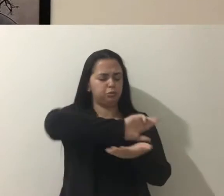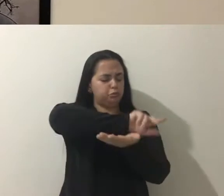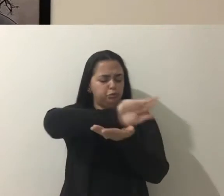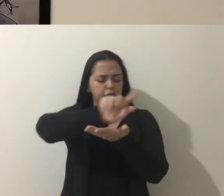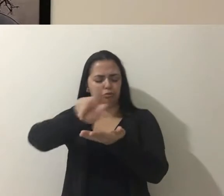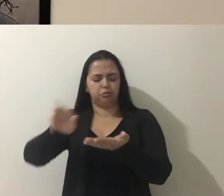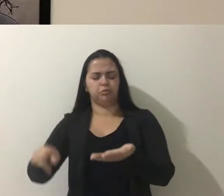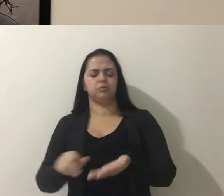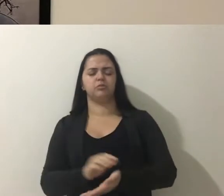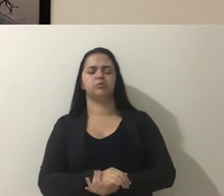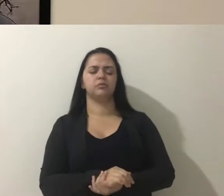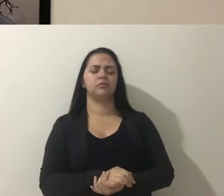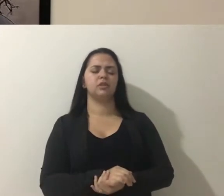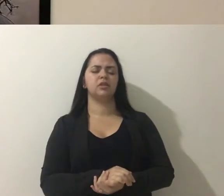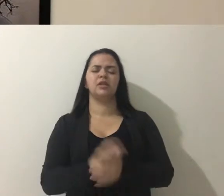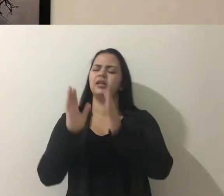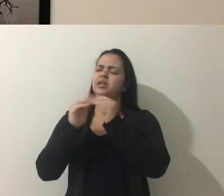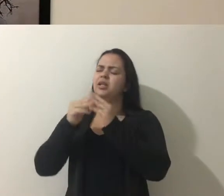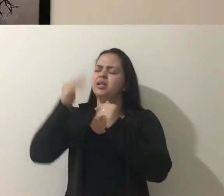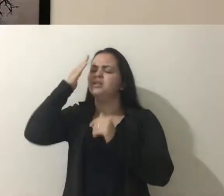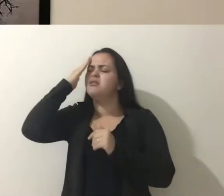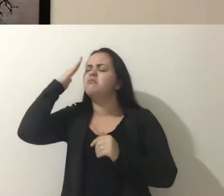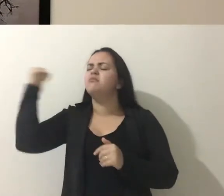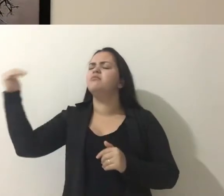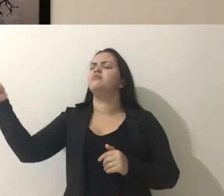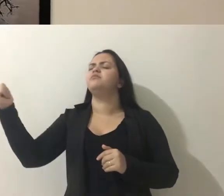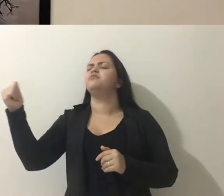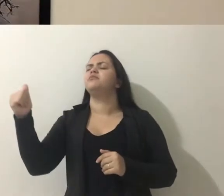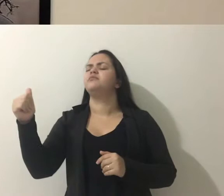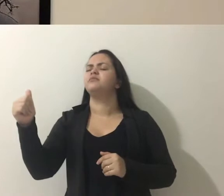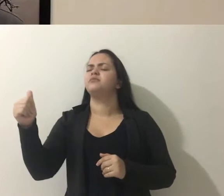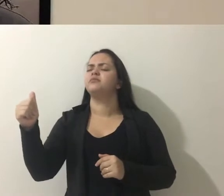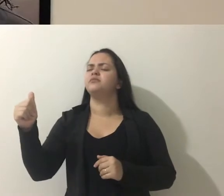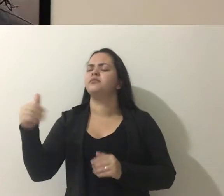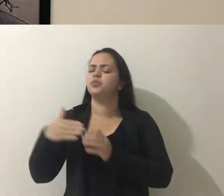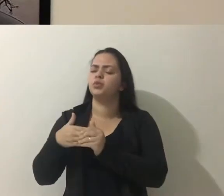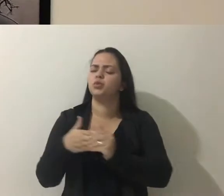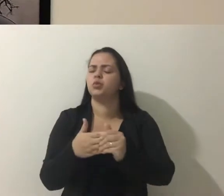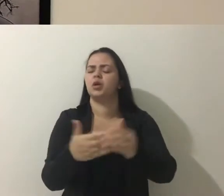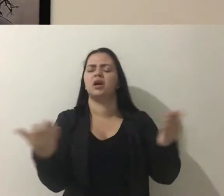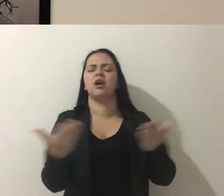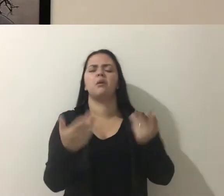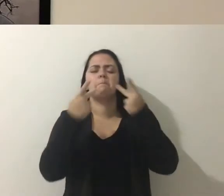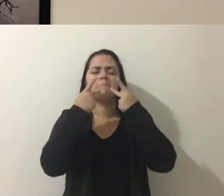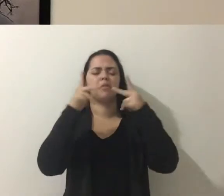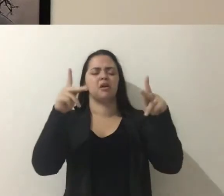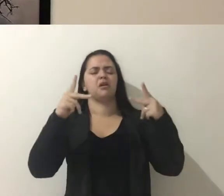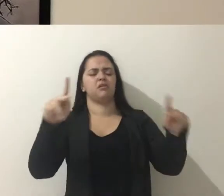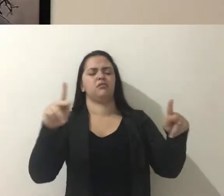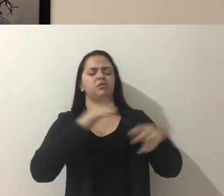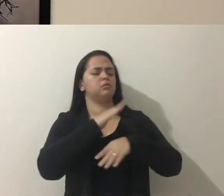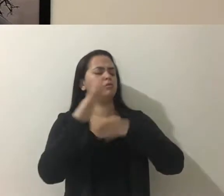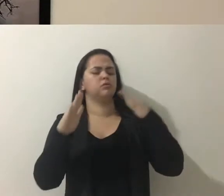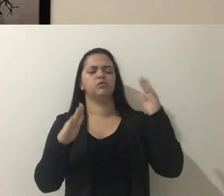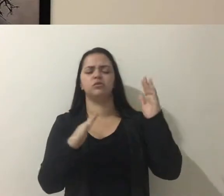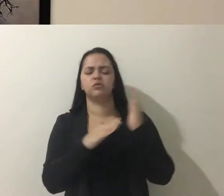sociais. Eu oro pedindo que o Senhor nos dê sabedoria, nos conduza agora de maneira que toda a palavra